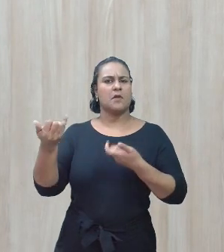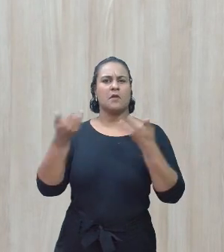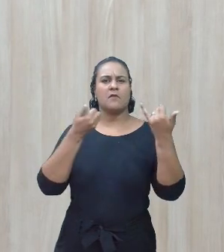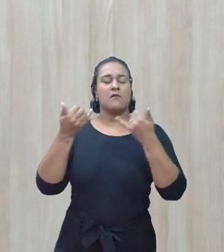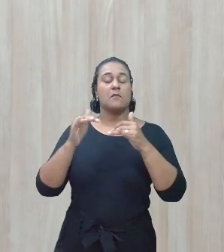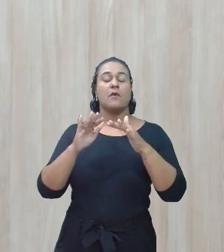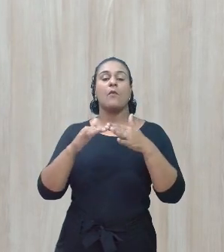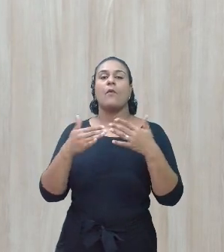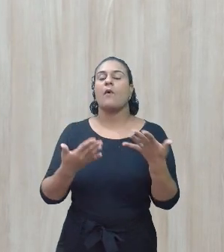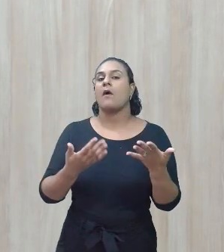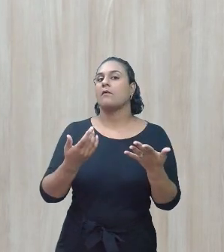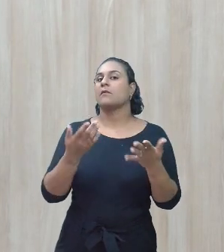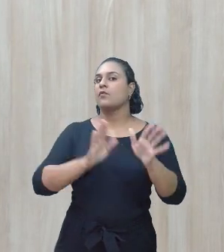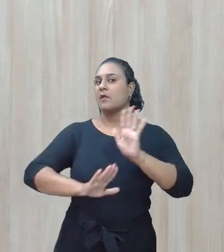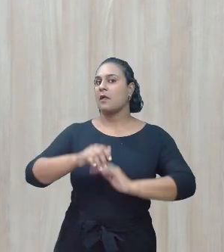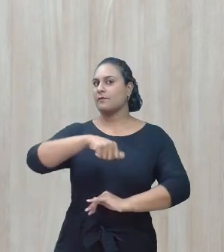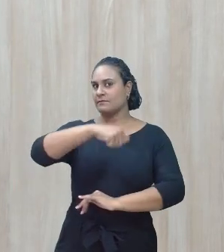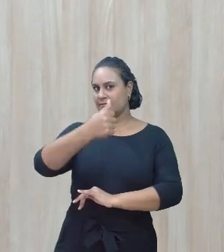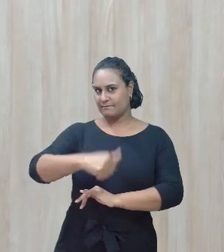vou ler essa informação.